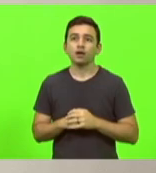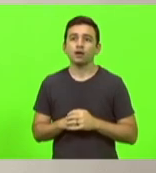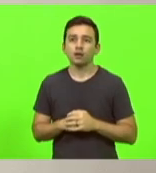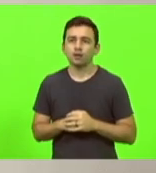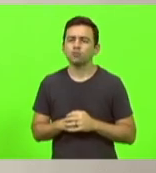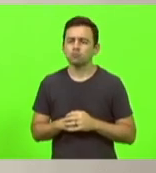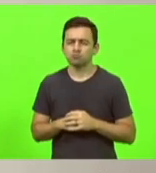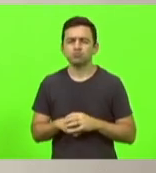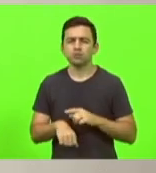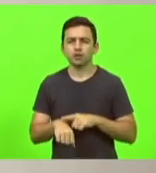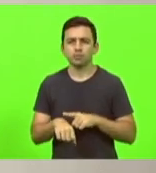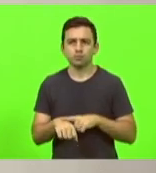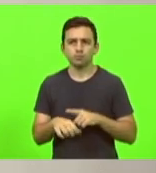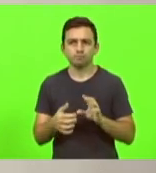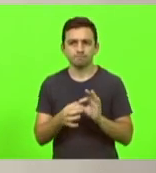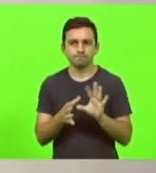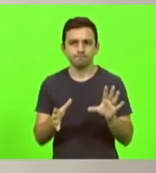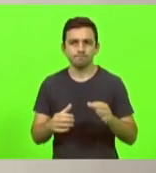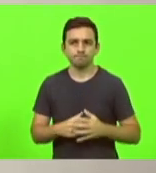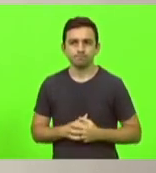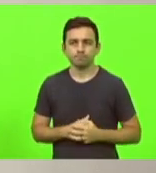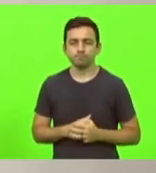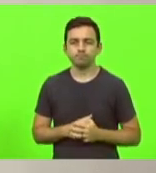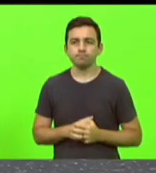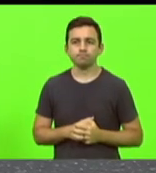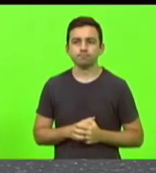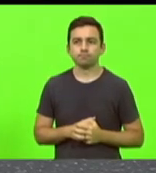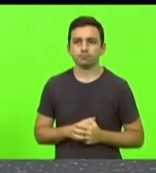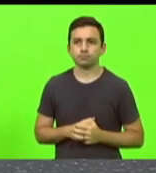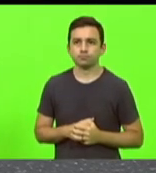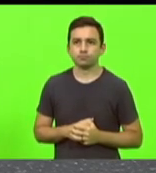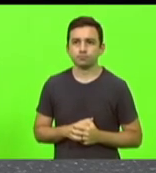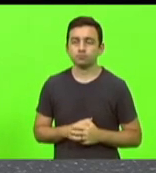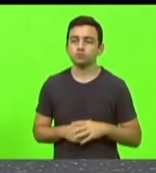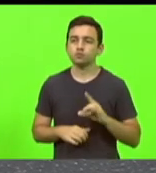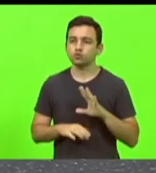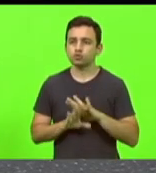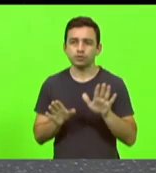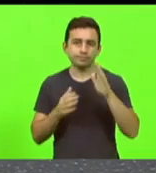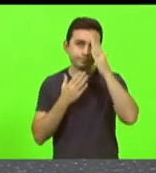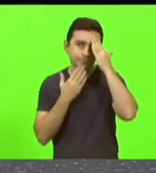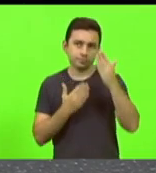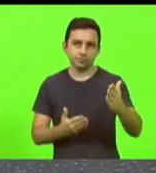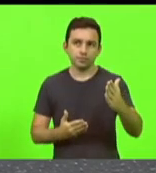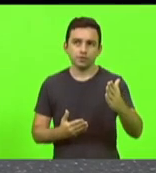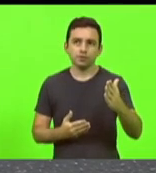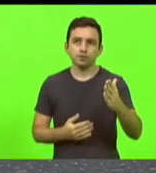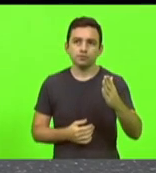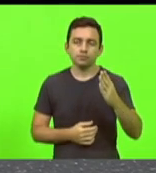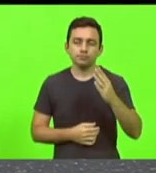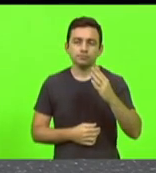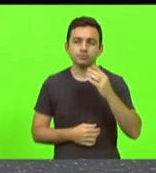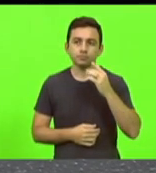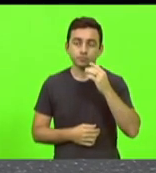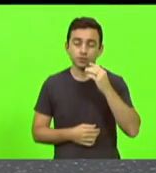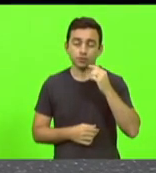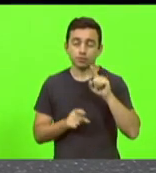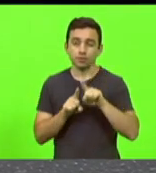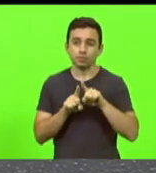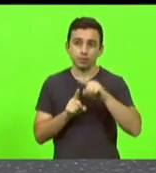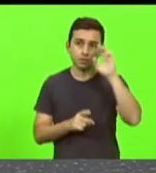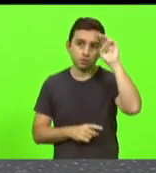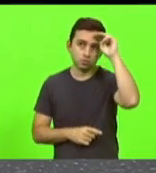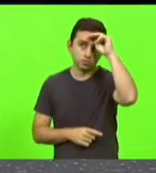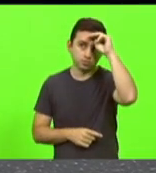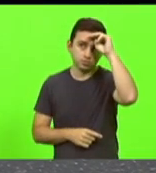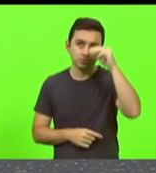eu lhe concedo a palavra, deputado Cobaquini. Apenas para agradecer, senhor presidente, ao deputado Marcos Vieira, que